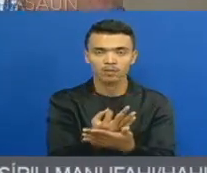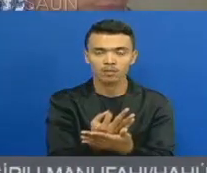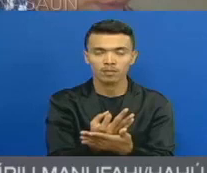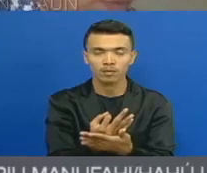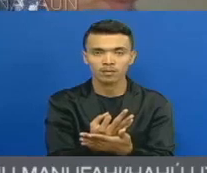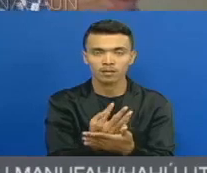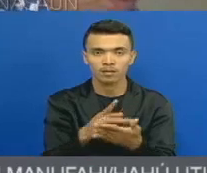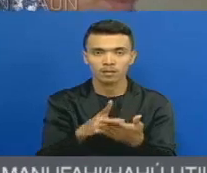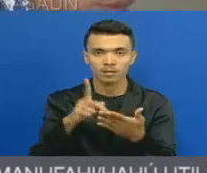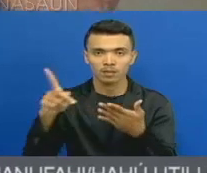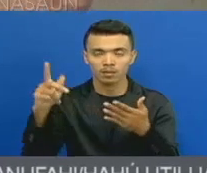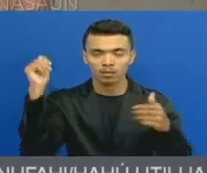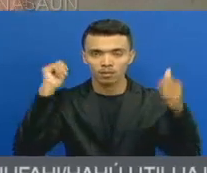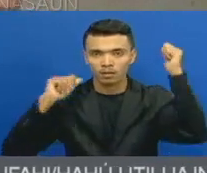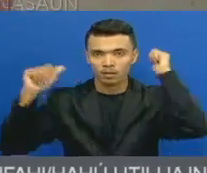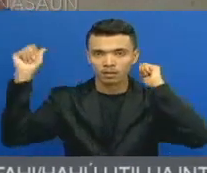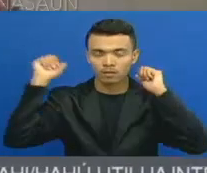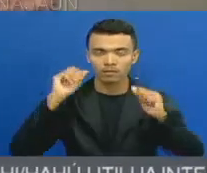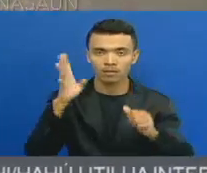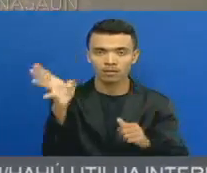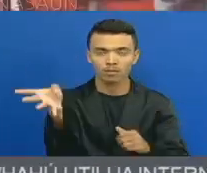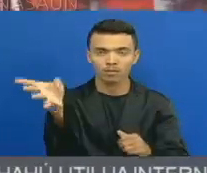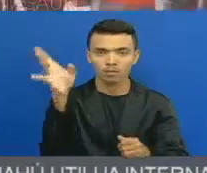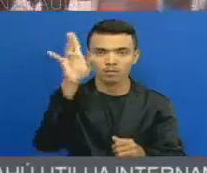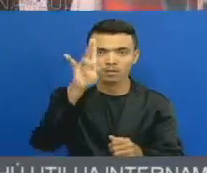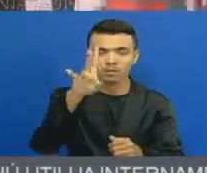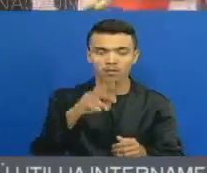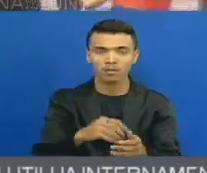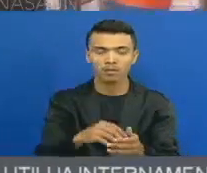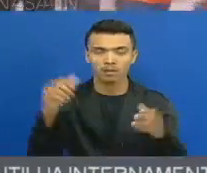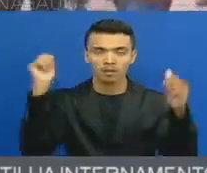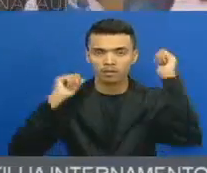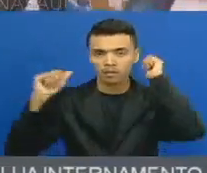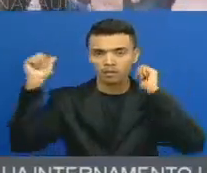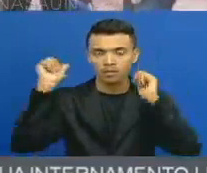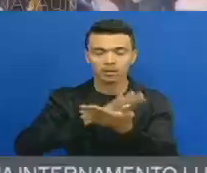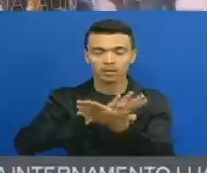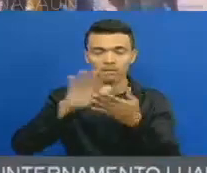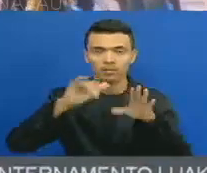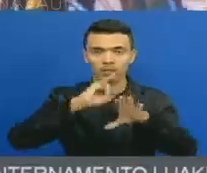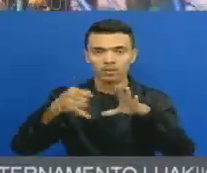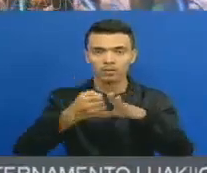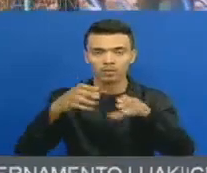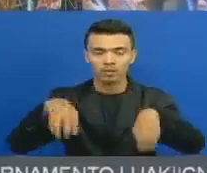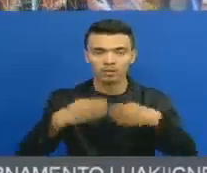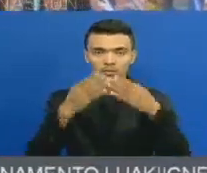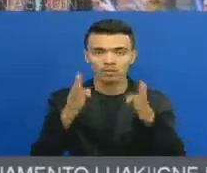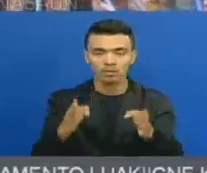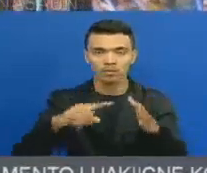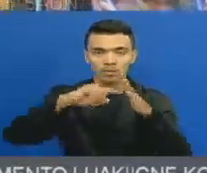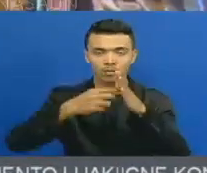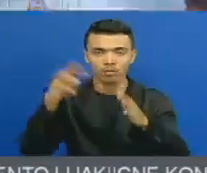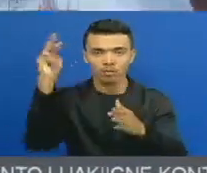subvenção ba atividade at nulo rescindito. Enquanto a atividade de limpeza ne envolve trabalhador sira, se hahu